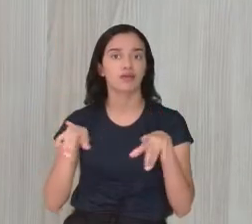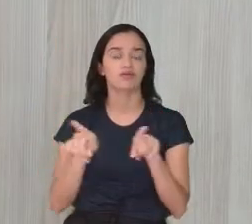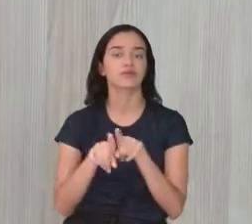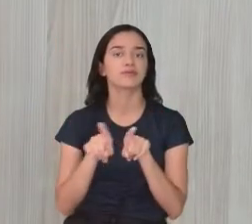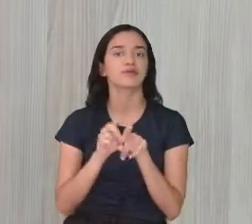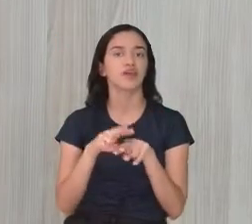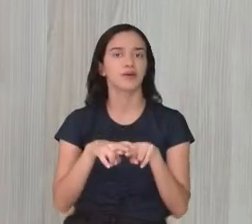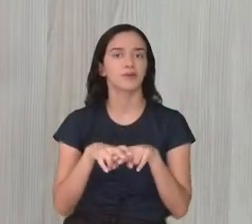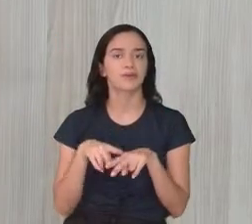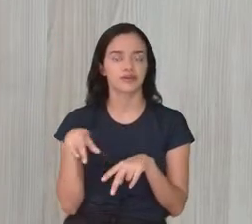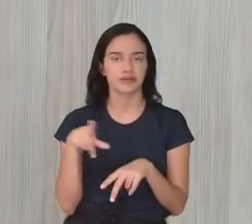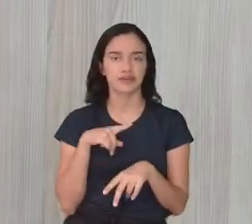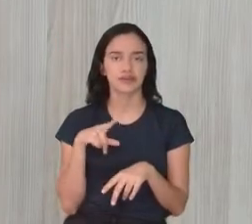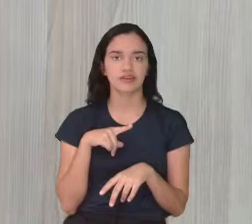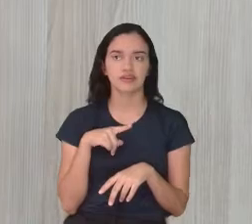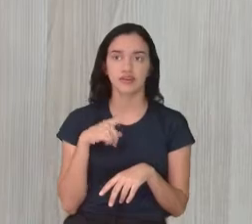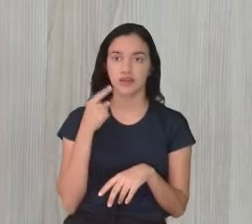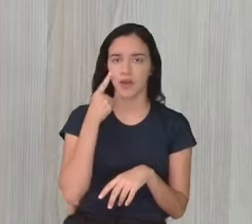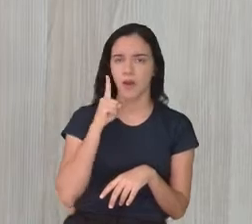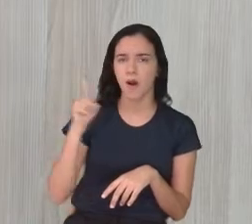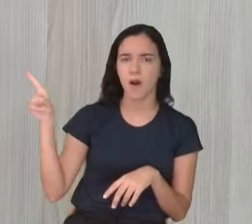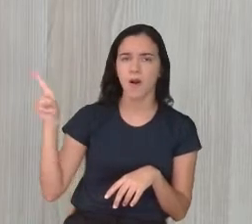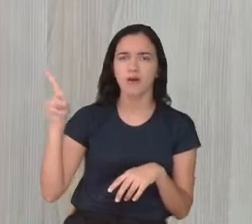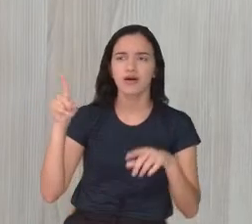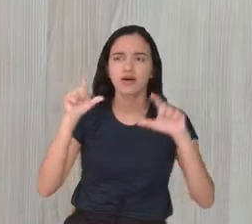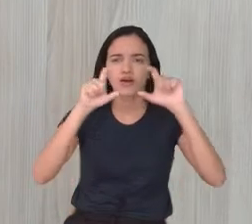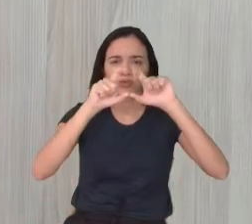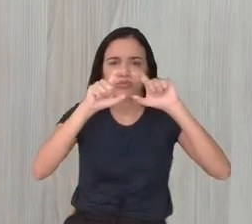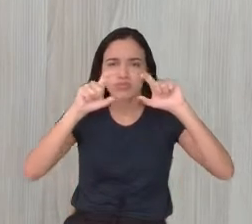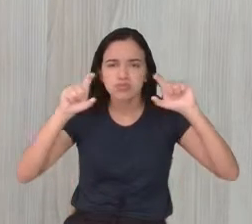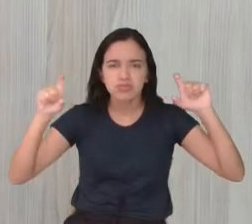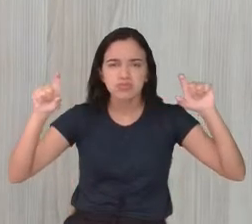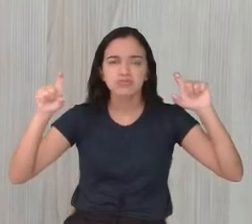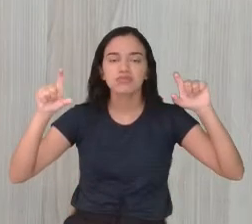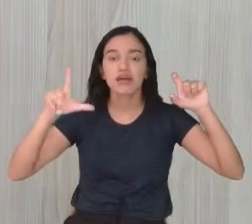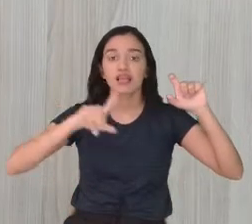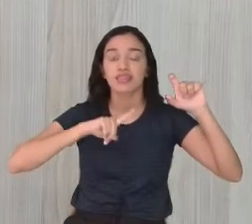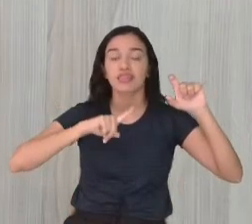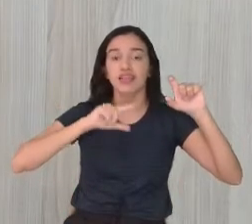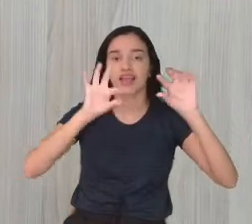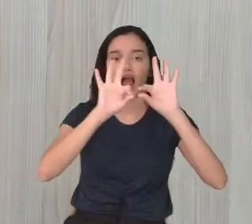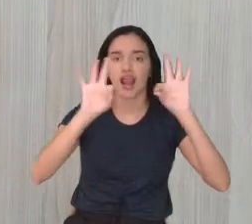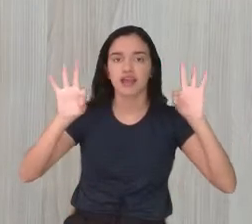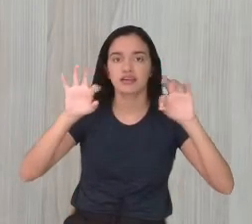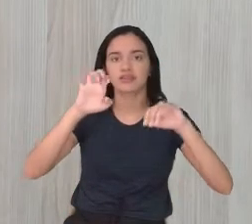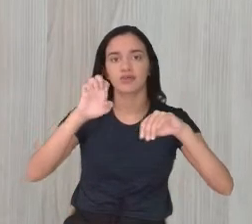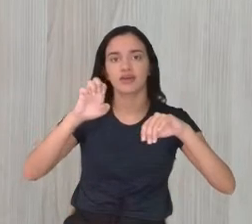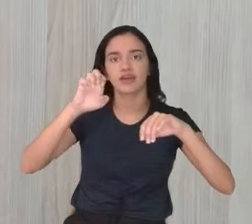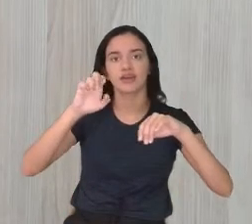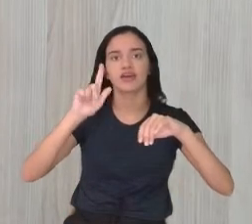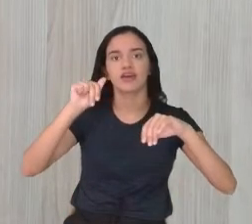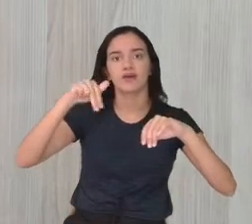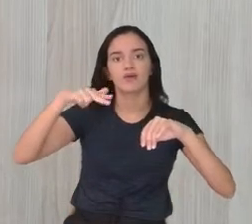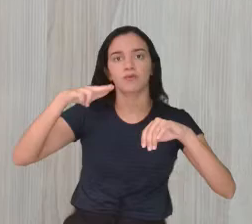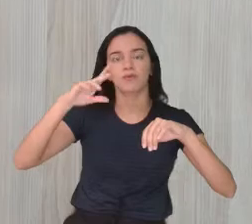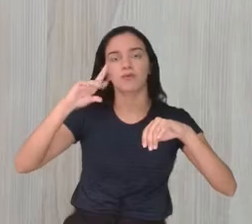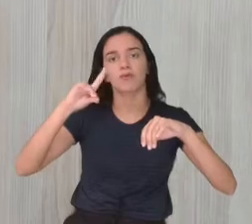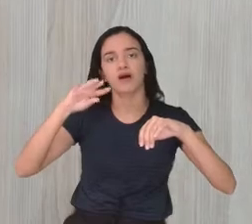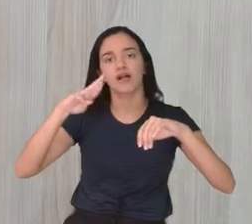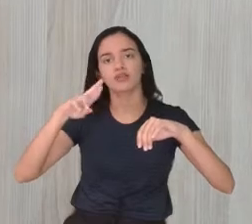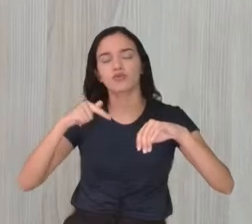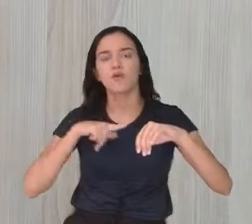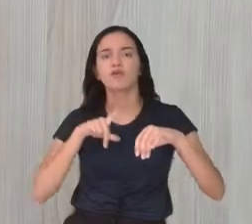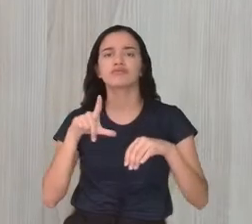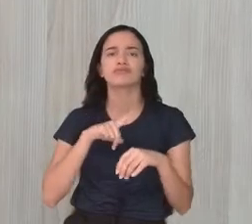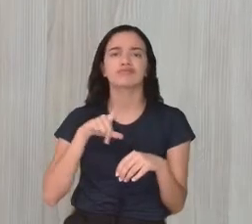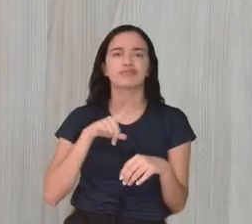a gente tem aí, ó, nessa faixa bem no meio aí, onde passa a linha do Equador, a gente vai ter as florestas equatoriais. Tem na